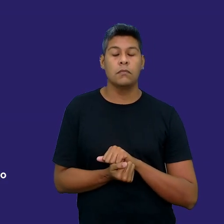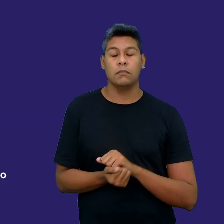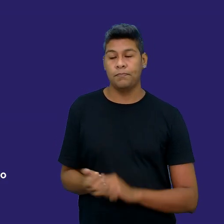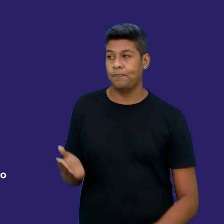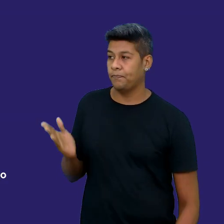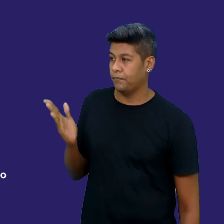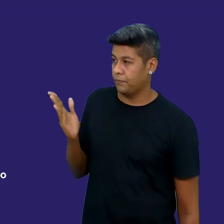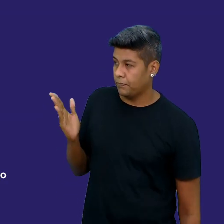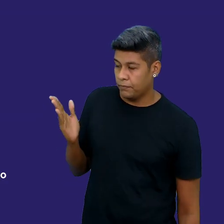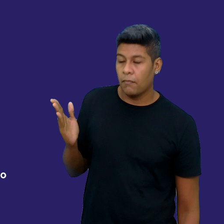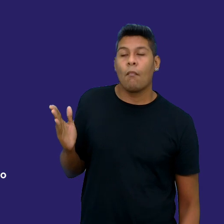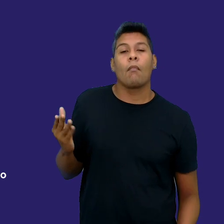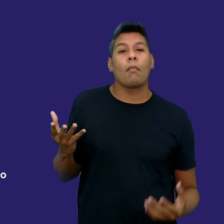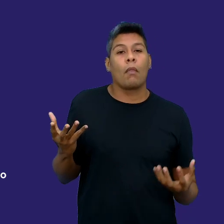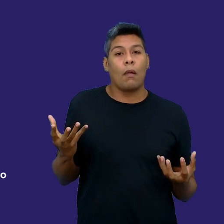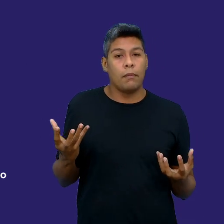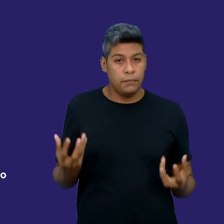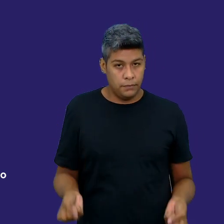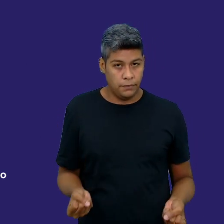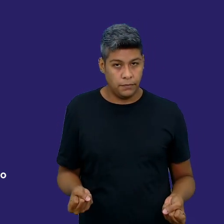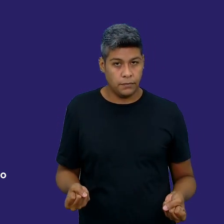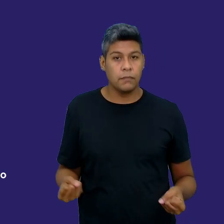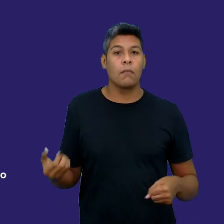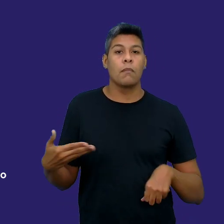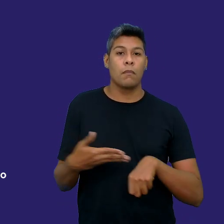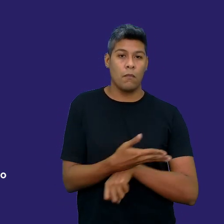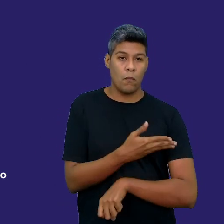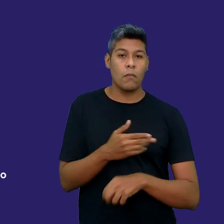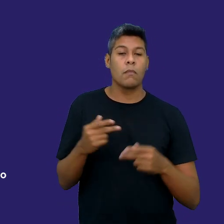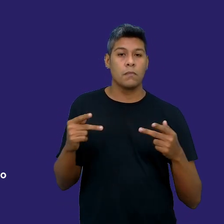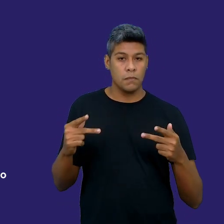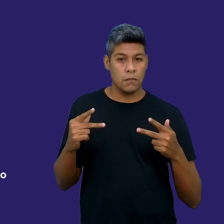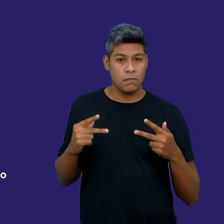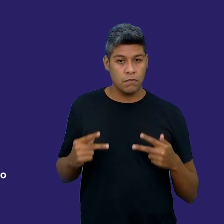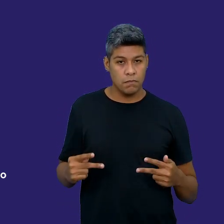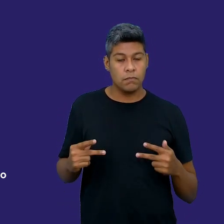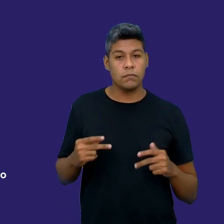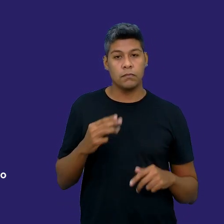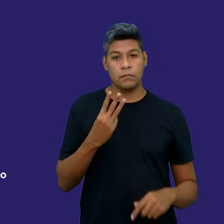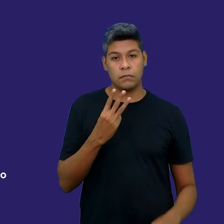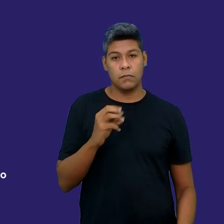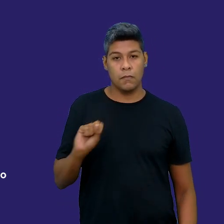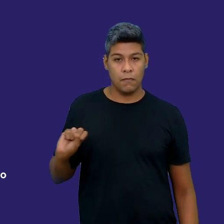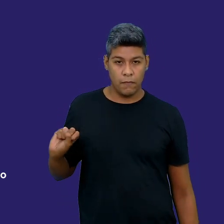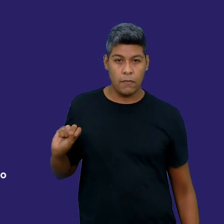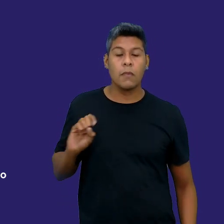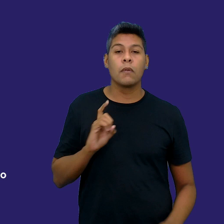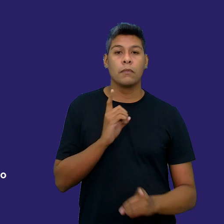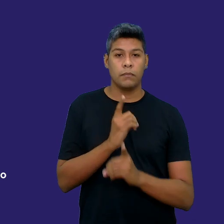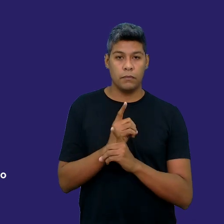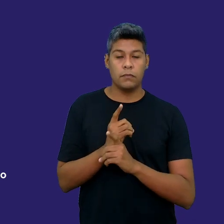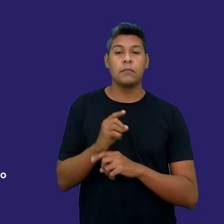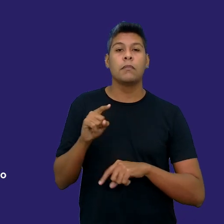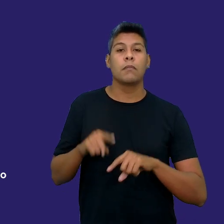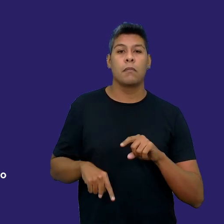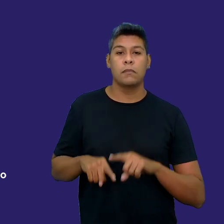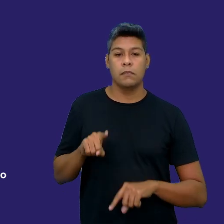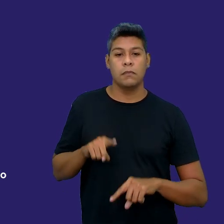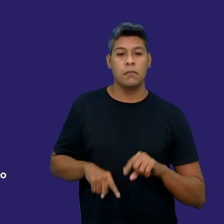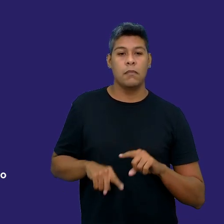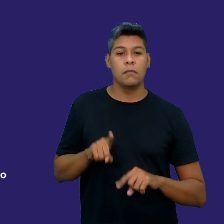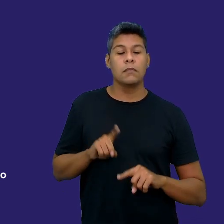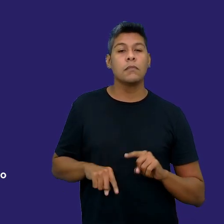ação, basta vocês acessarem o link da EFAP, onde vocês encontrarão esses materiais